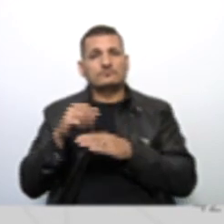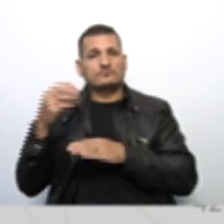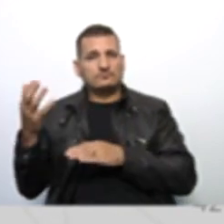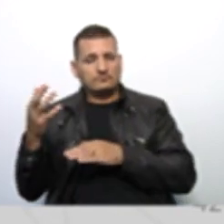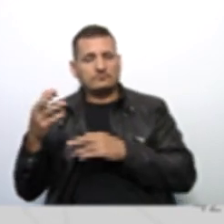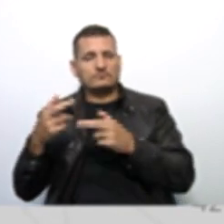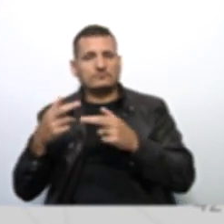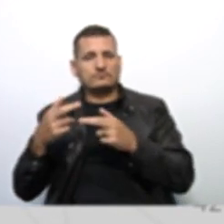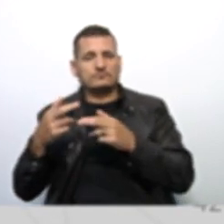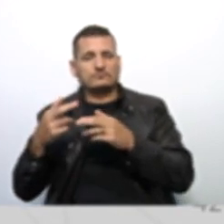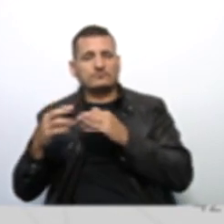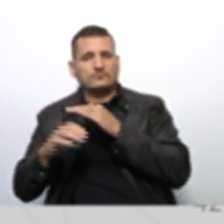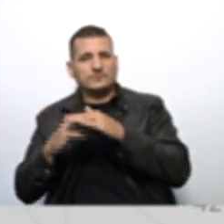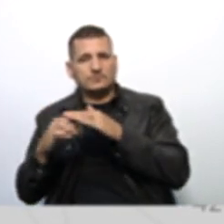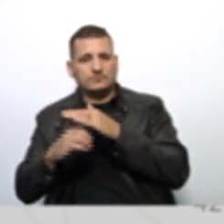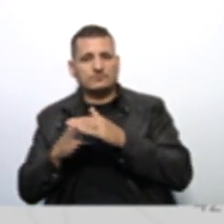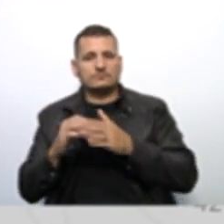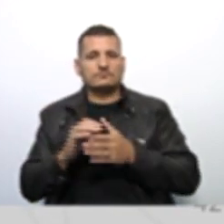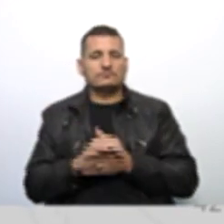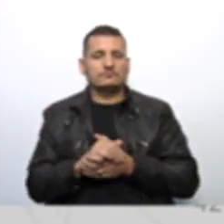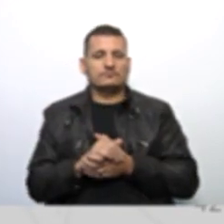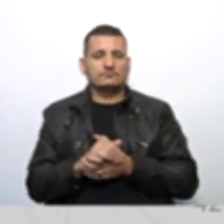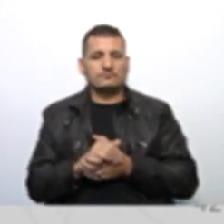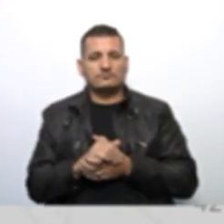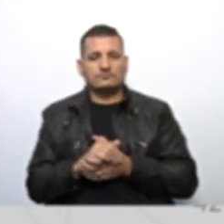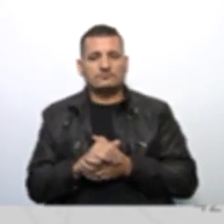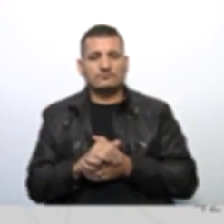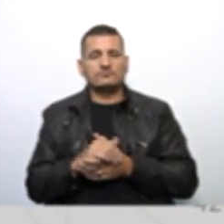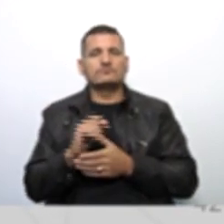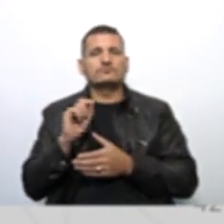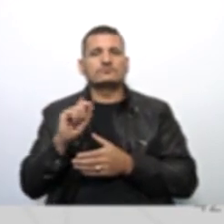filiais, parceiros de negócio também, a fim de